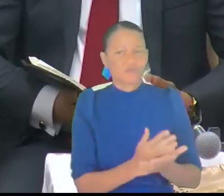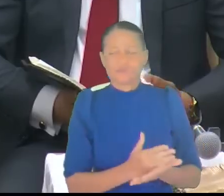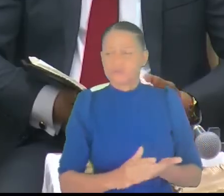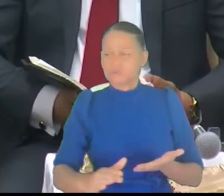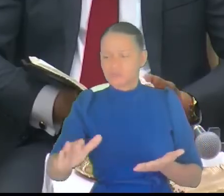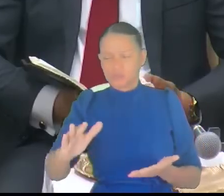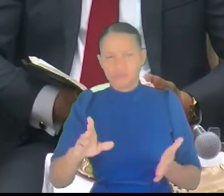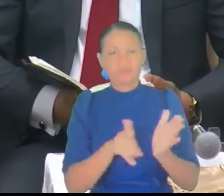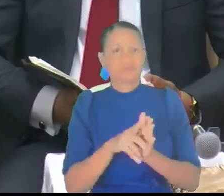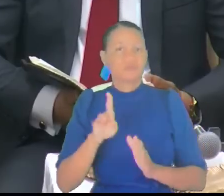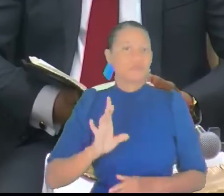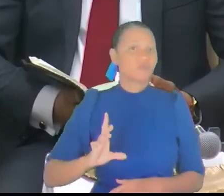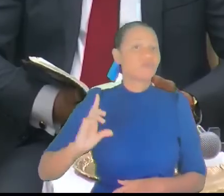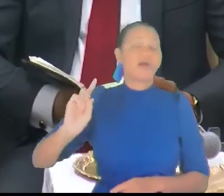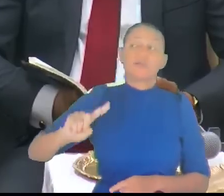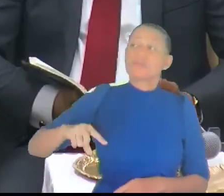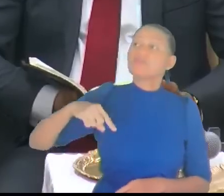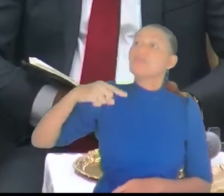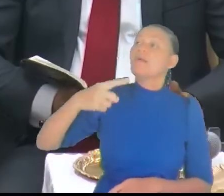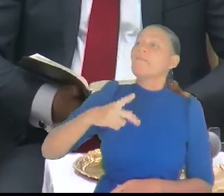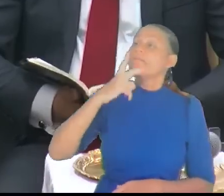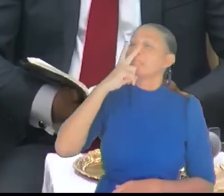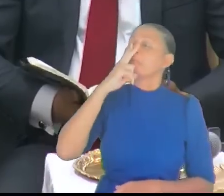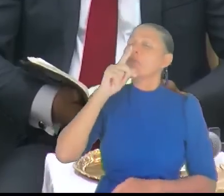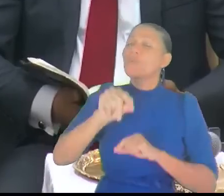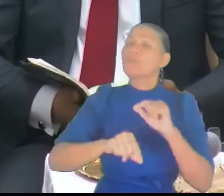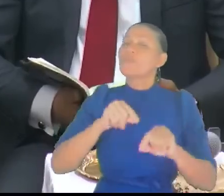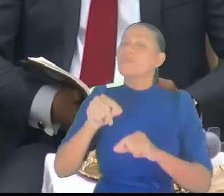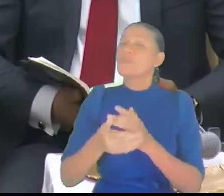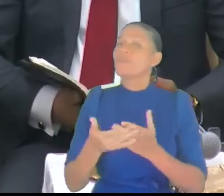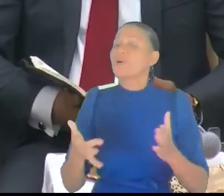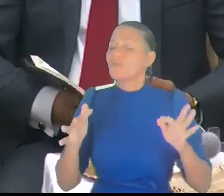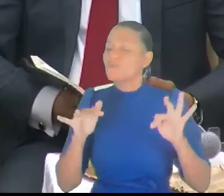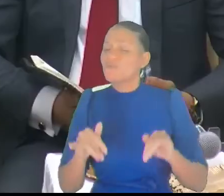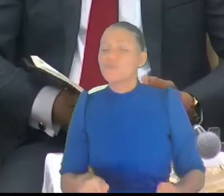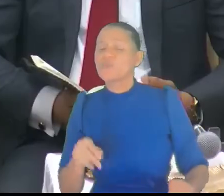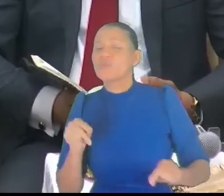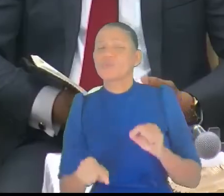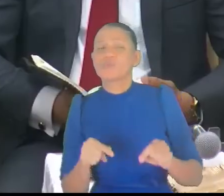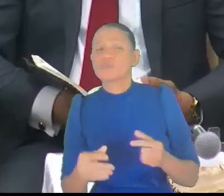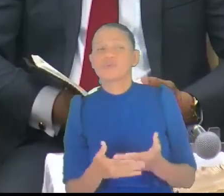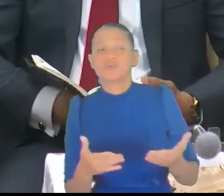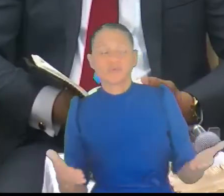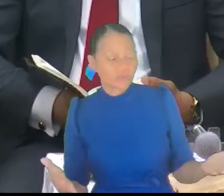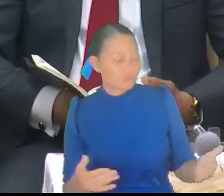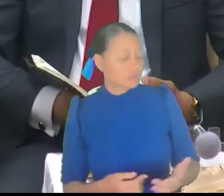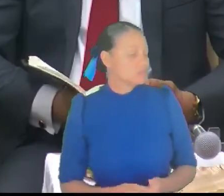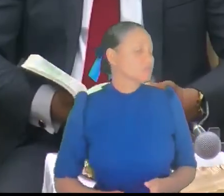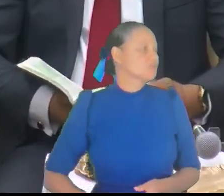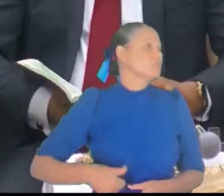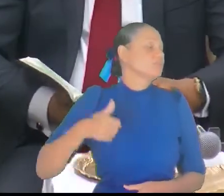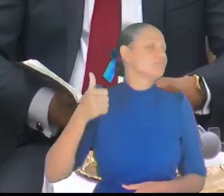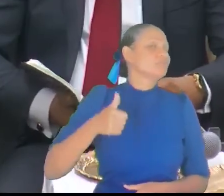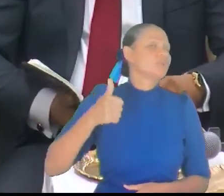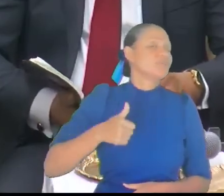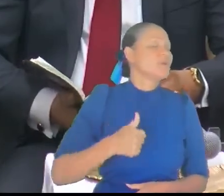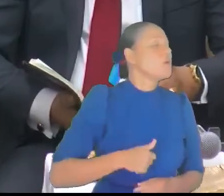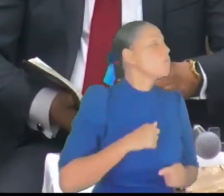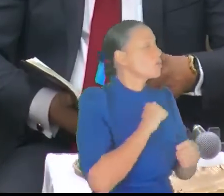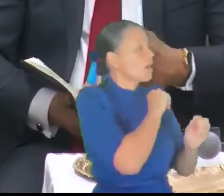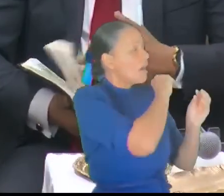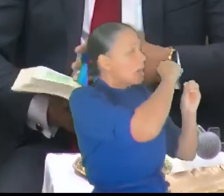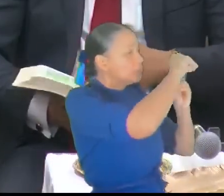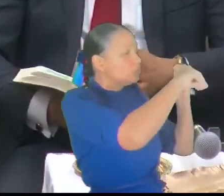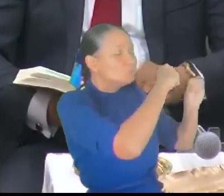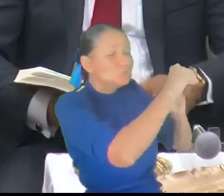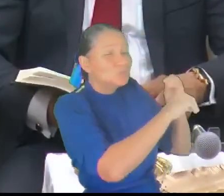do dia. Depois parecendo com o quê? Com a lua. E no fim, veja a progressividade. Primeiro a alva do dia. Depois a lua.